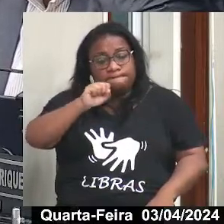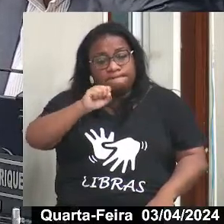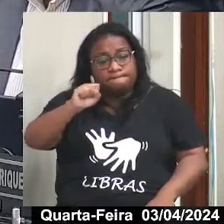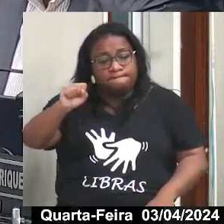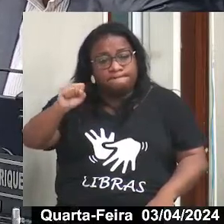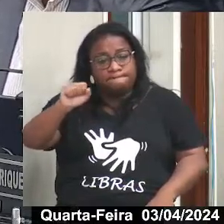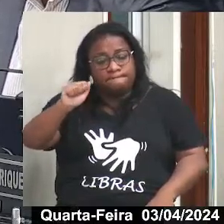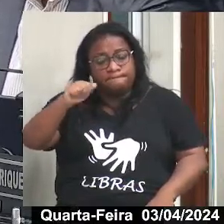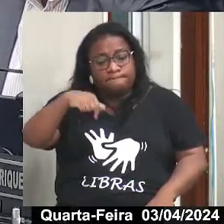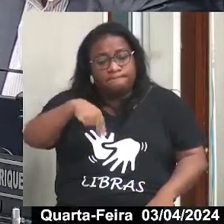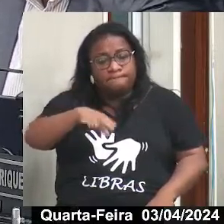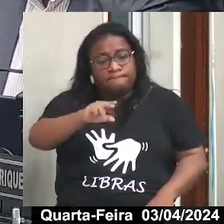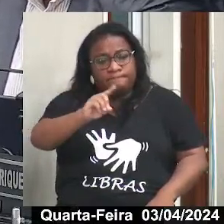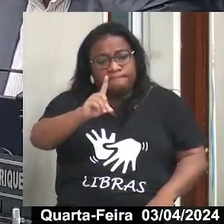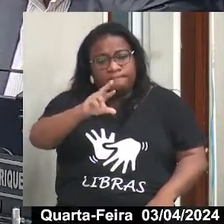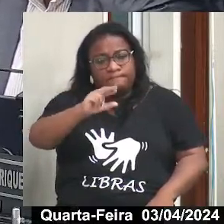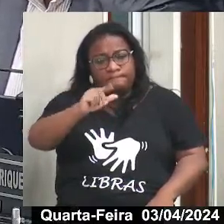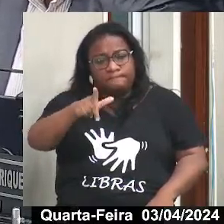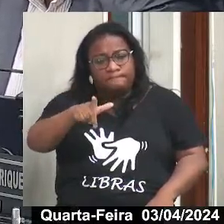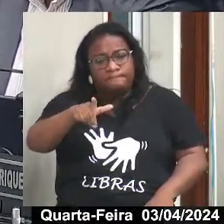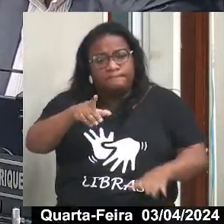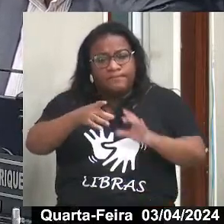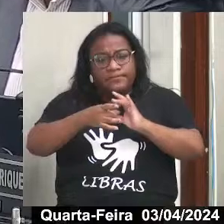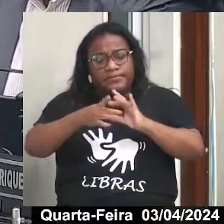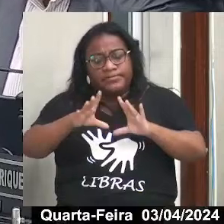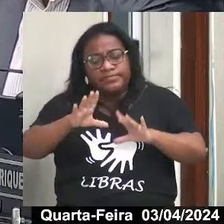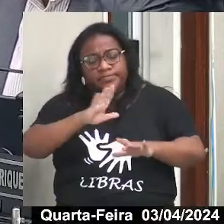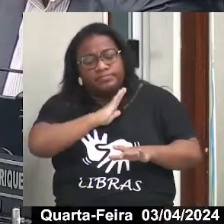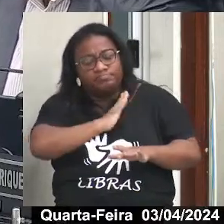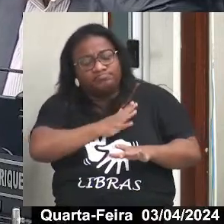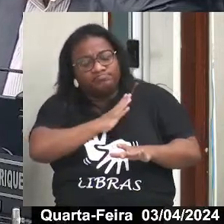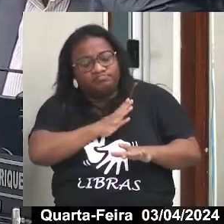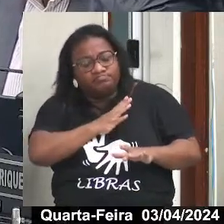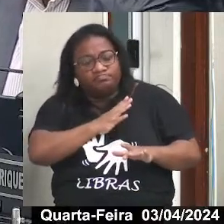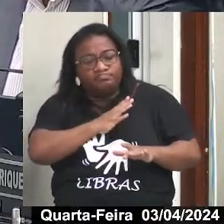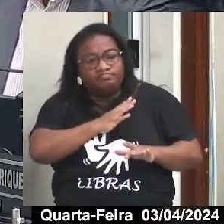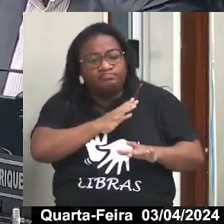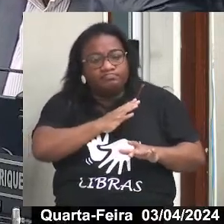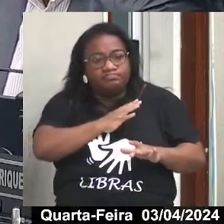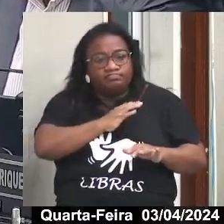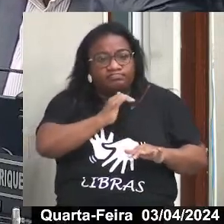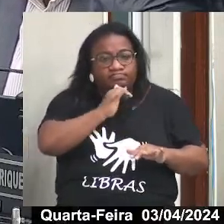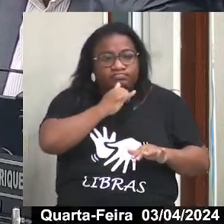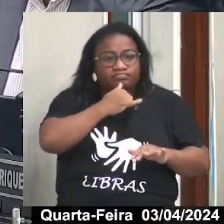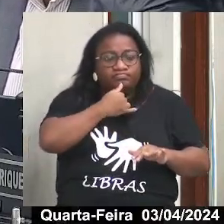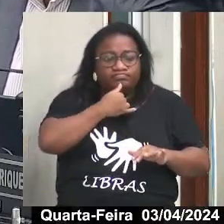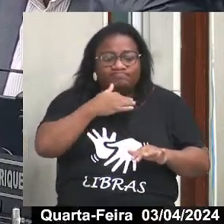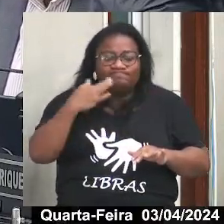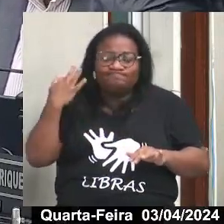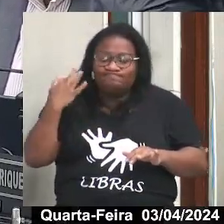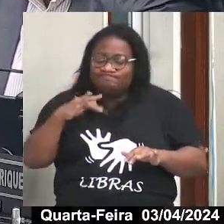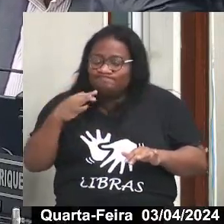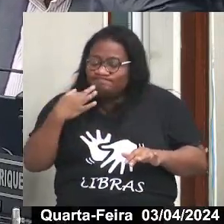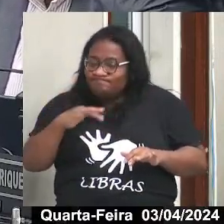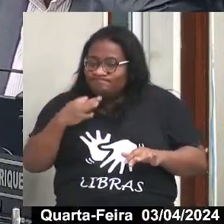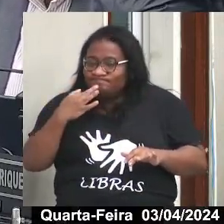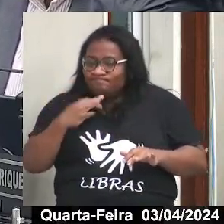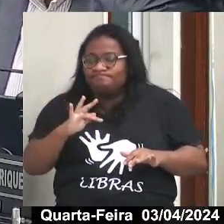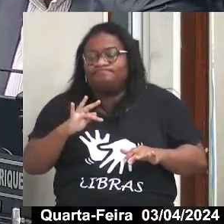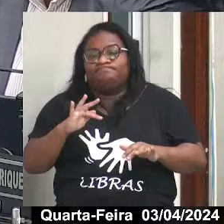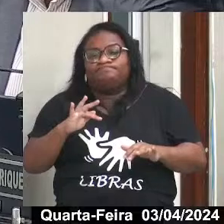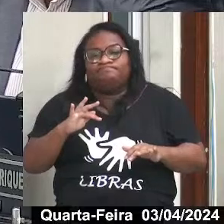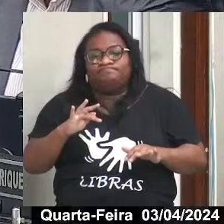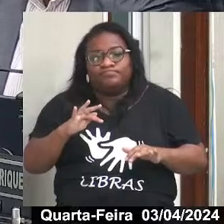e deixando ali no coração da família e principalmente da minha amiga Cremilda uma dor